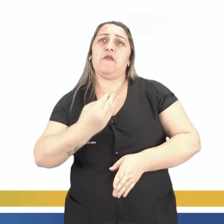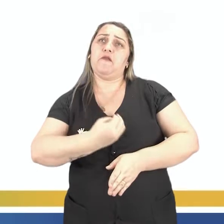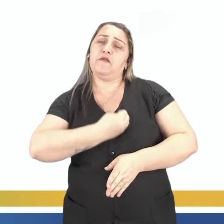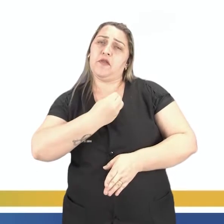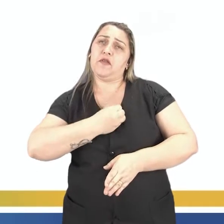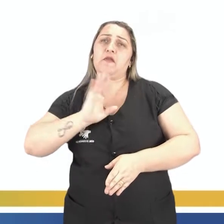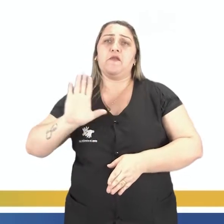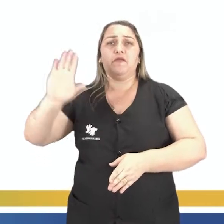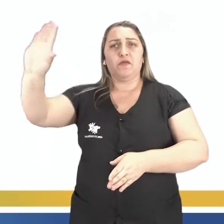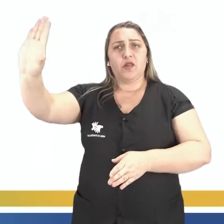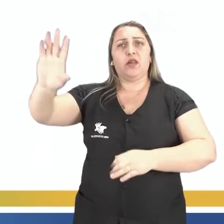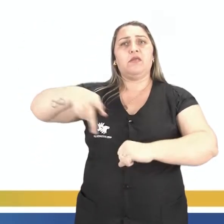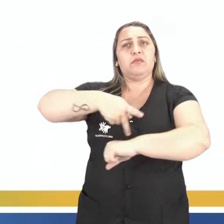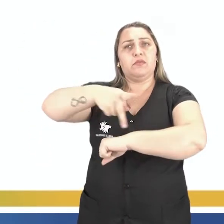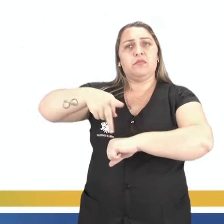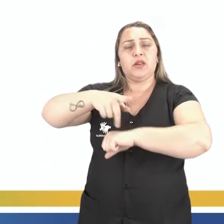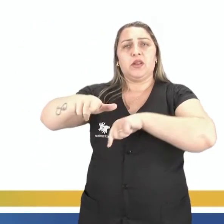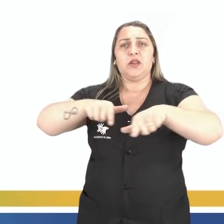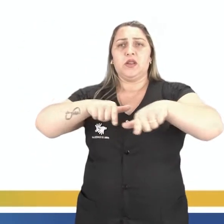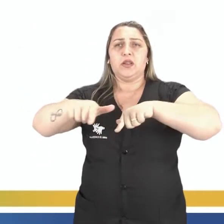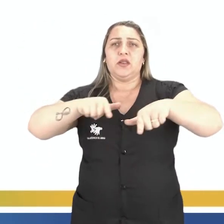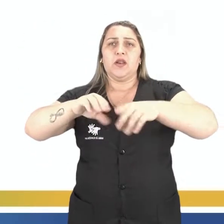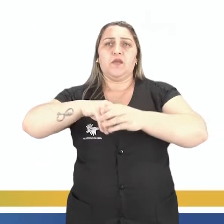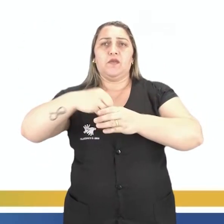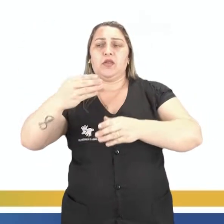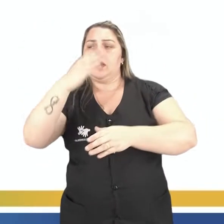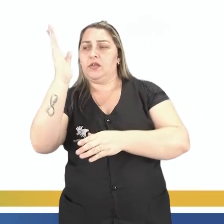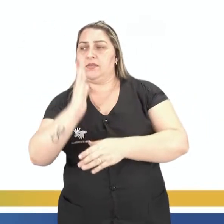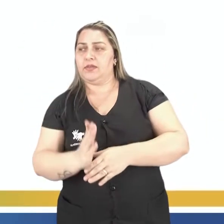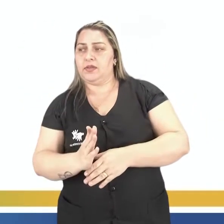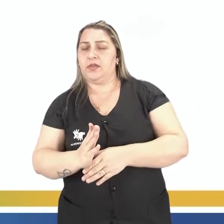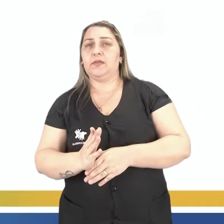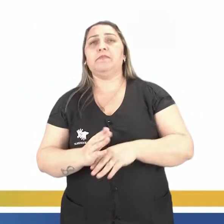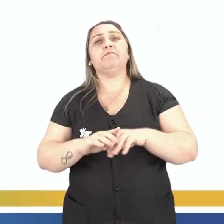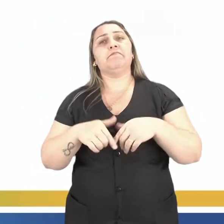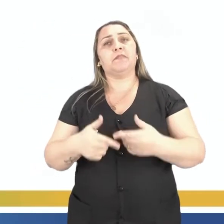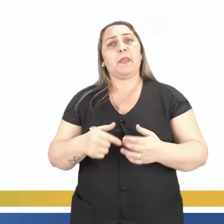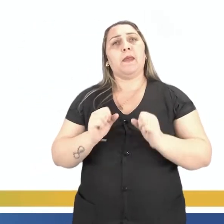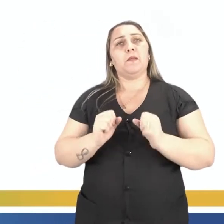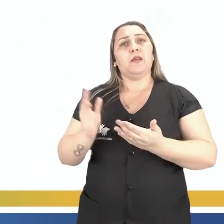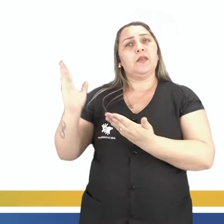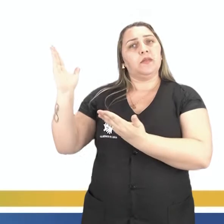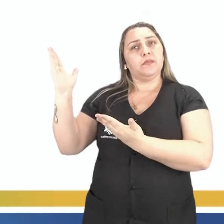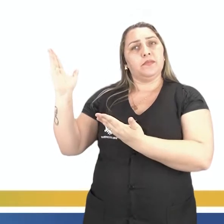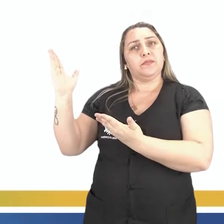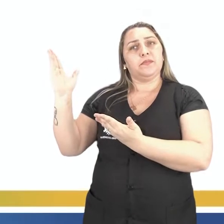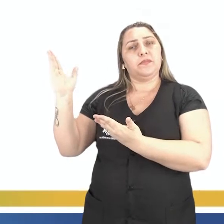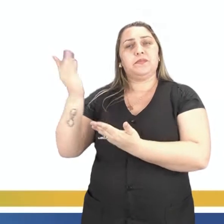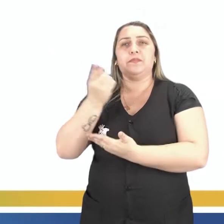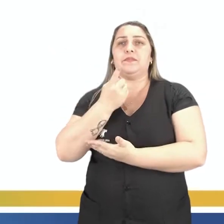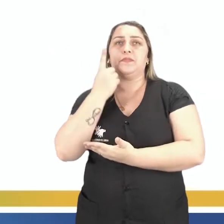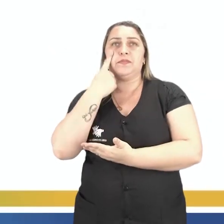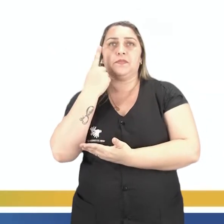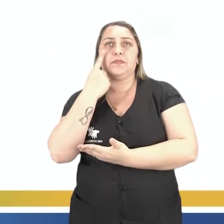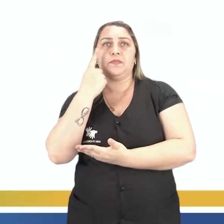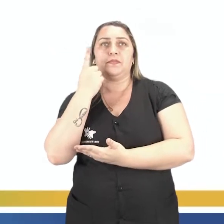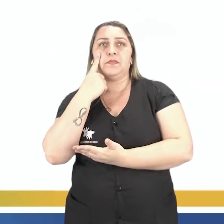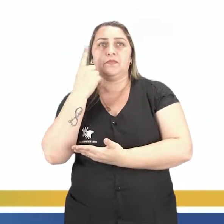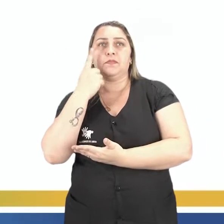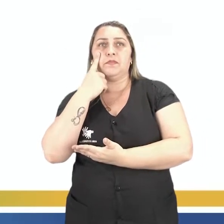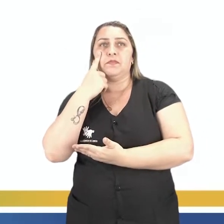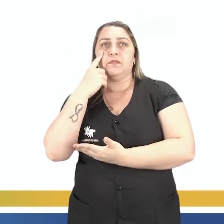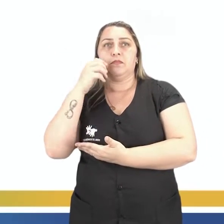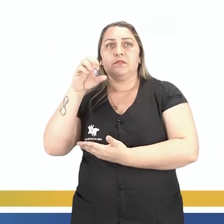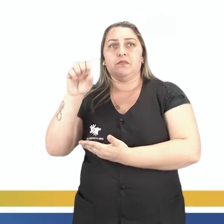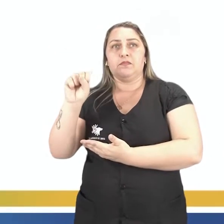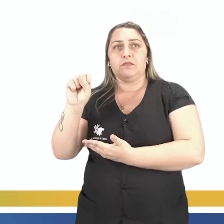no exterior e realiza seus trabalhos fora do Brasil. A obra que vocês podem acompanhar comigo aqui na tela chama-se